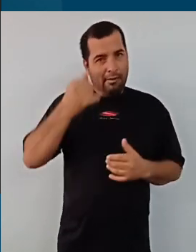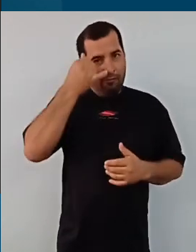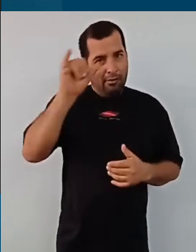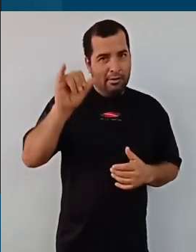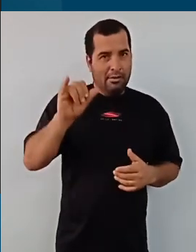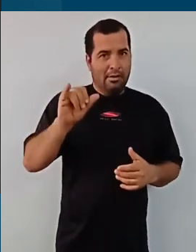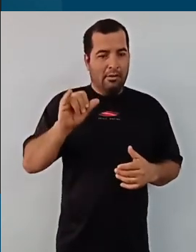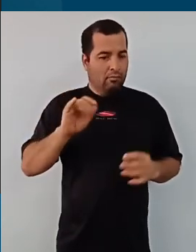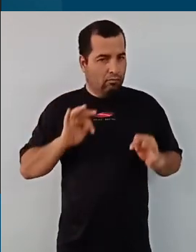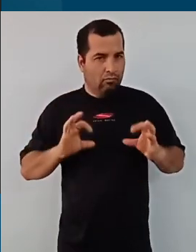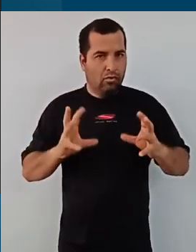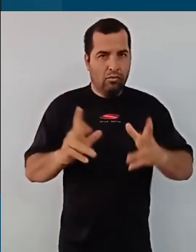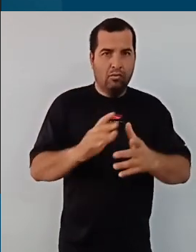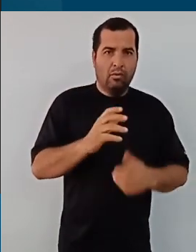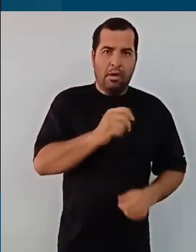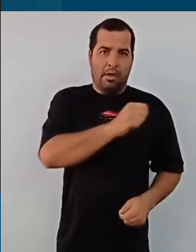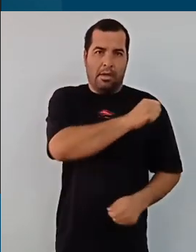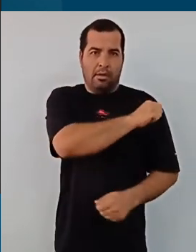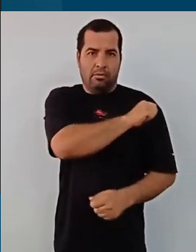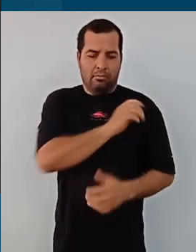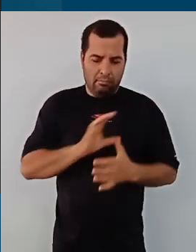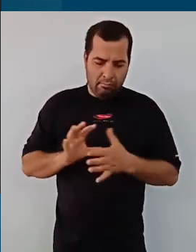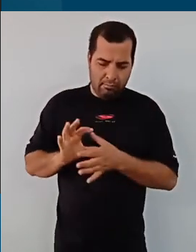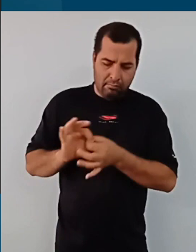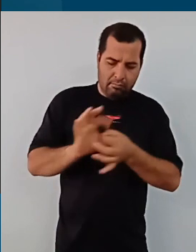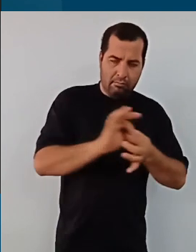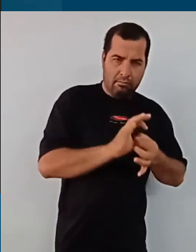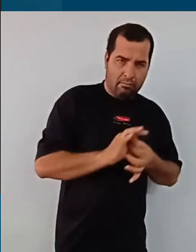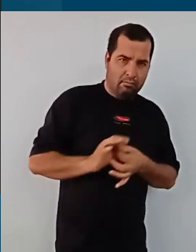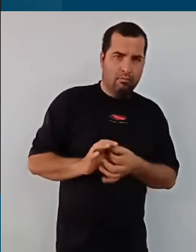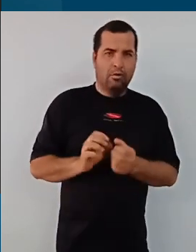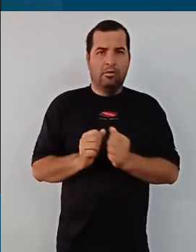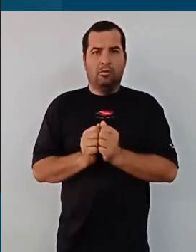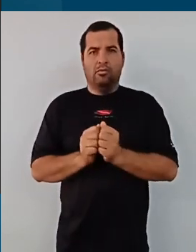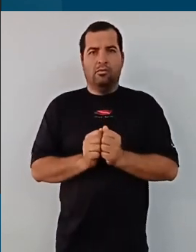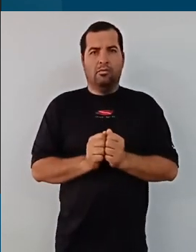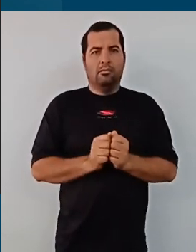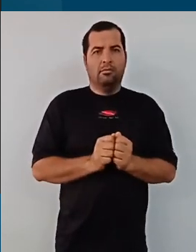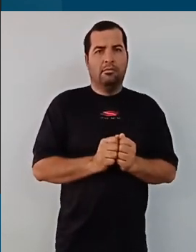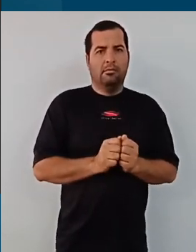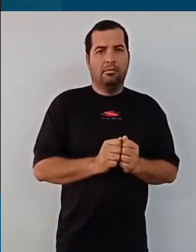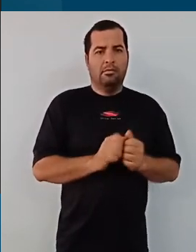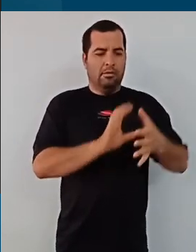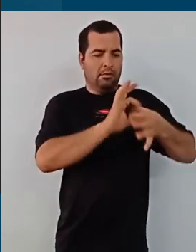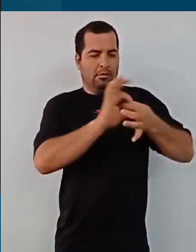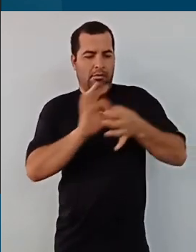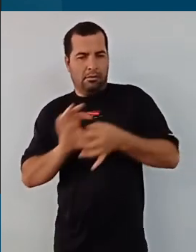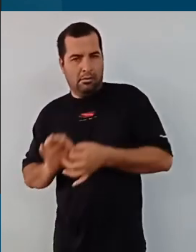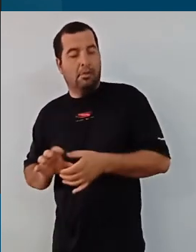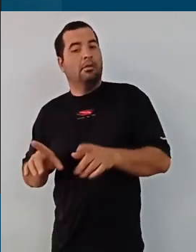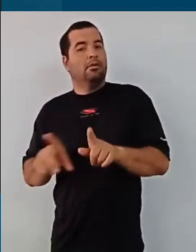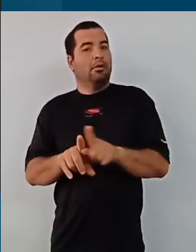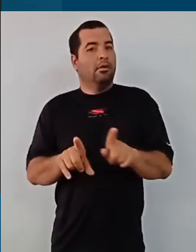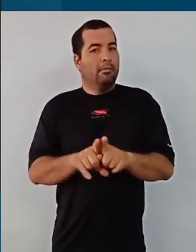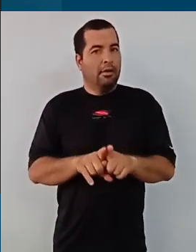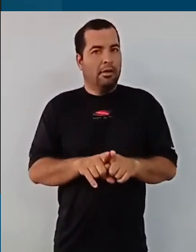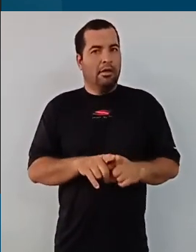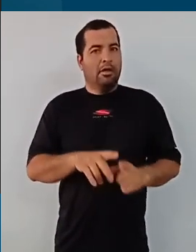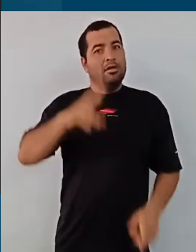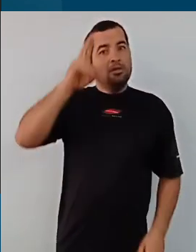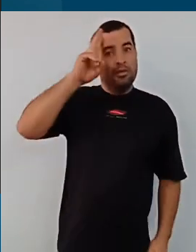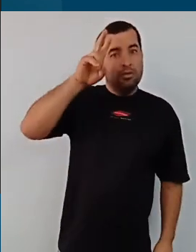de modo mais integral. Então, ele não vai ver história e geografia. Ele vai ver